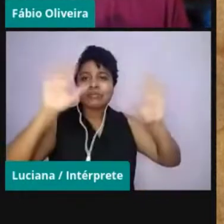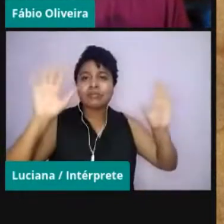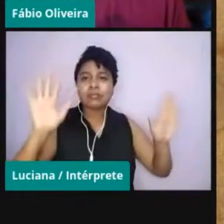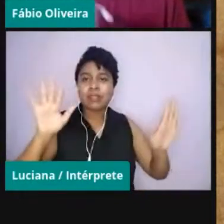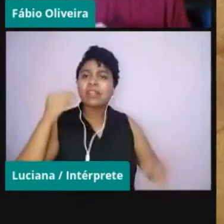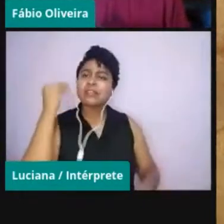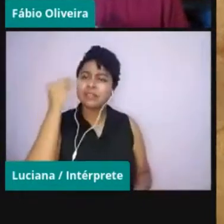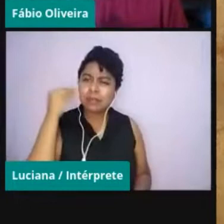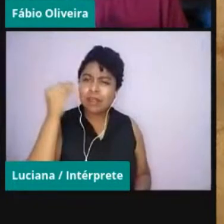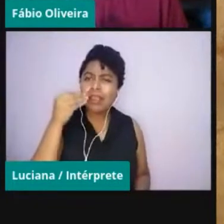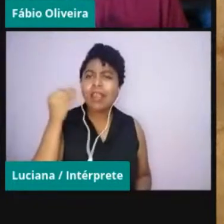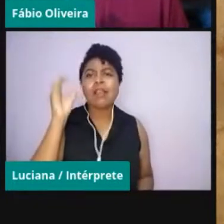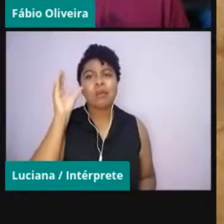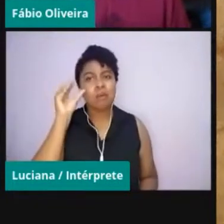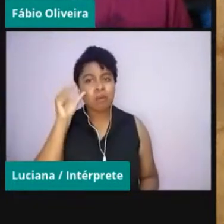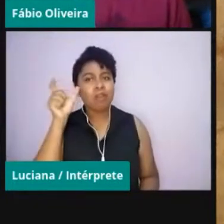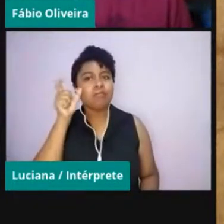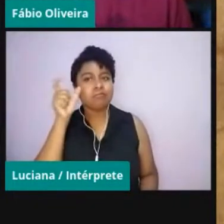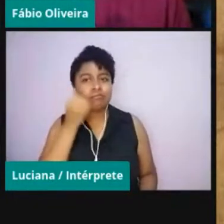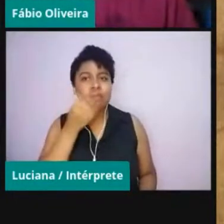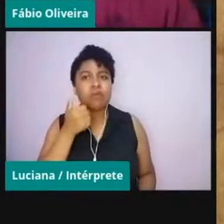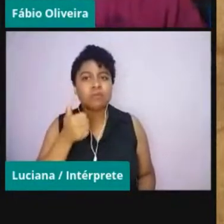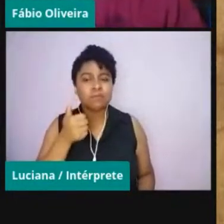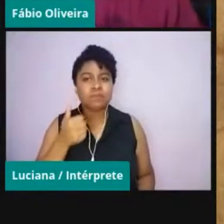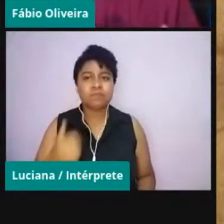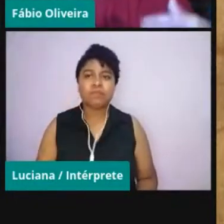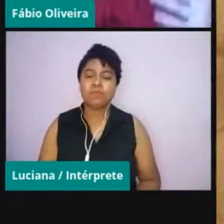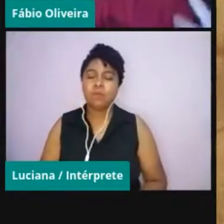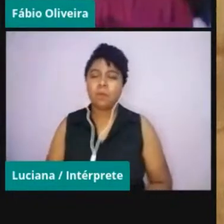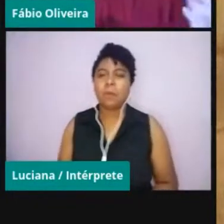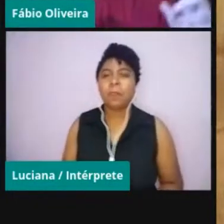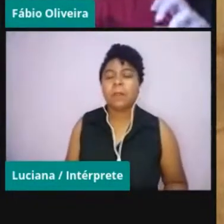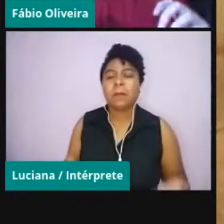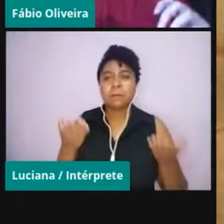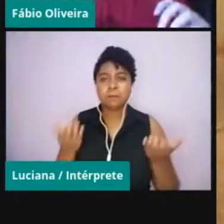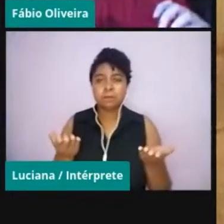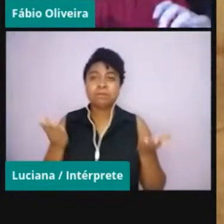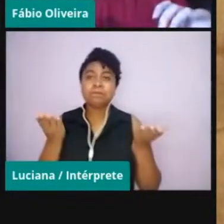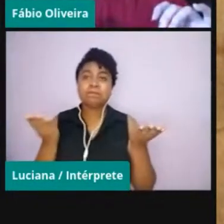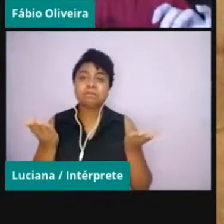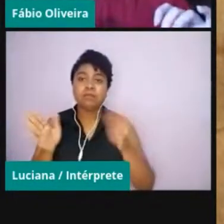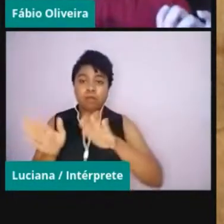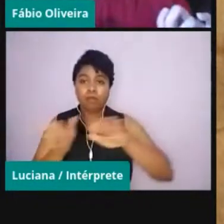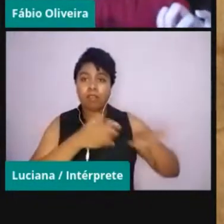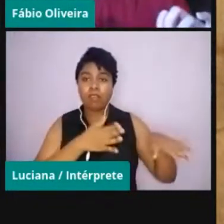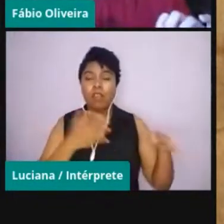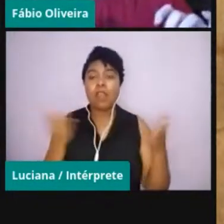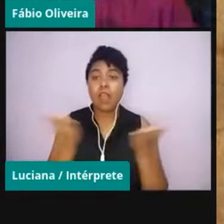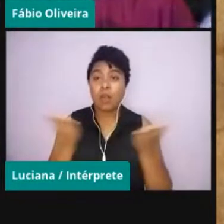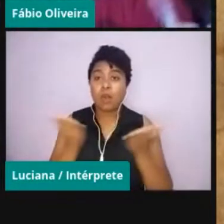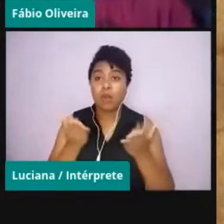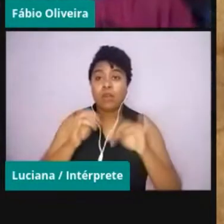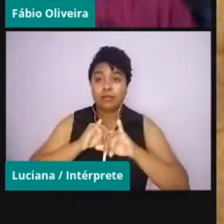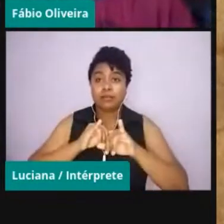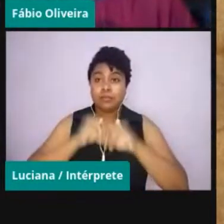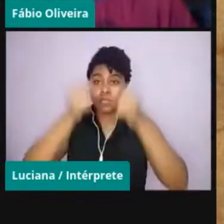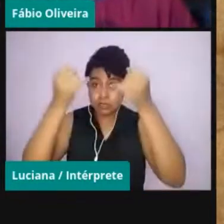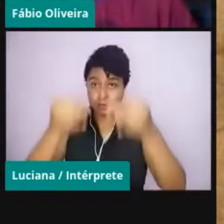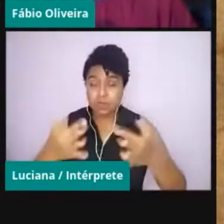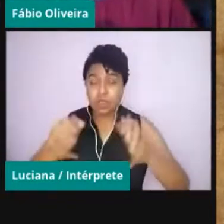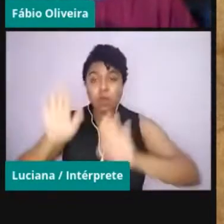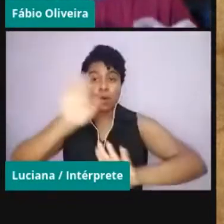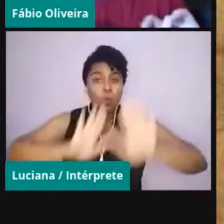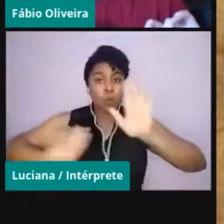bem interessante. Agora, só falando o que nós temos que tomar cuidado ao aplicar